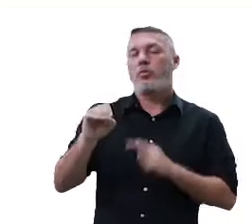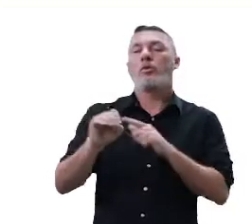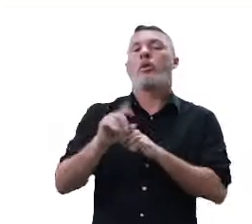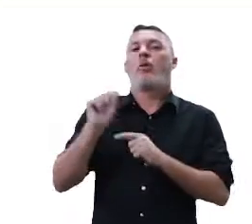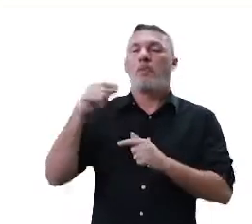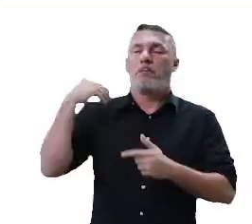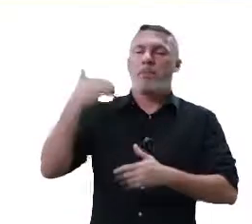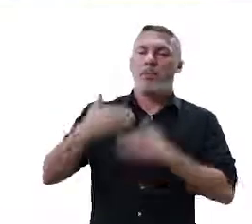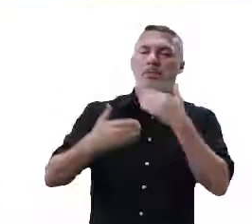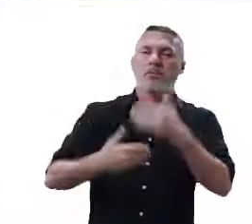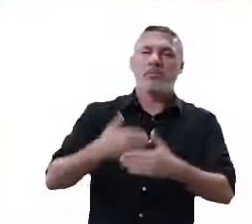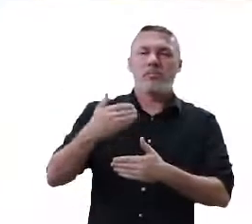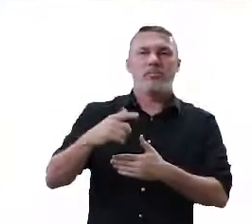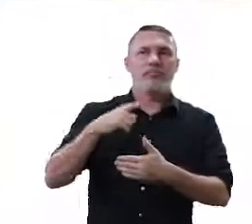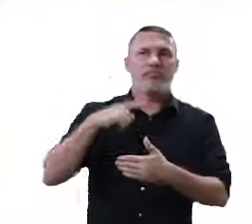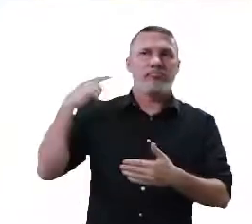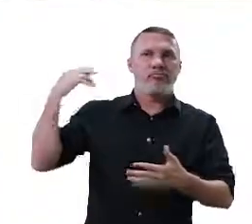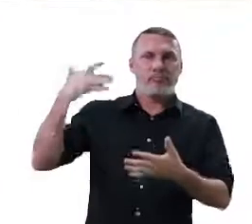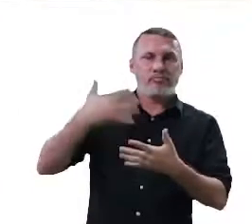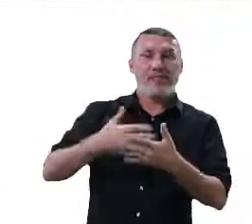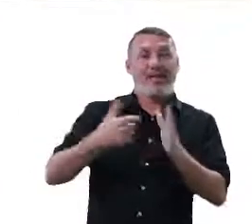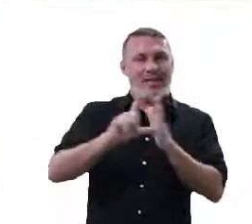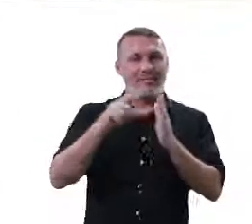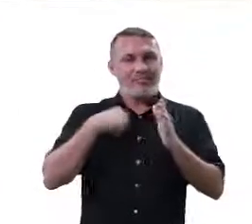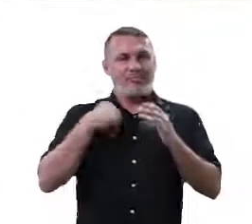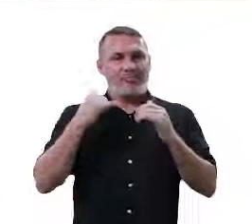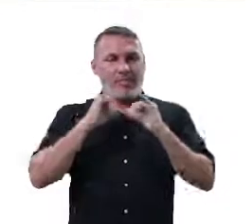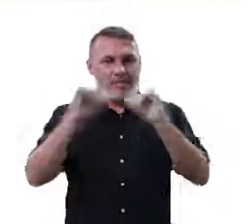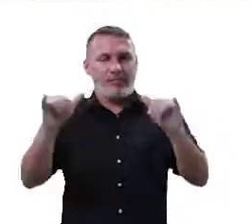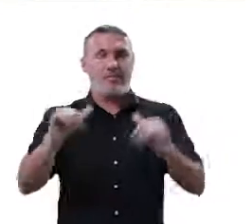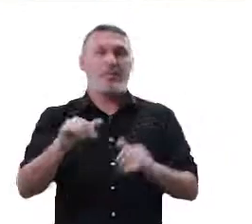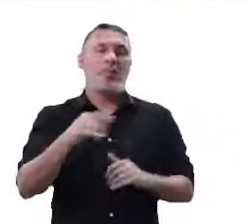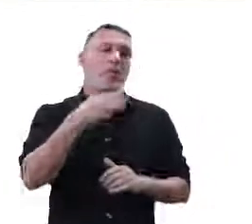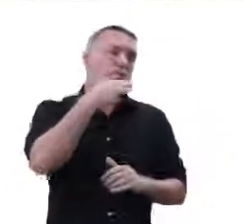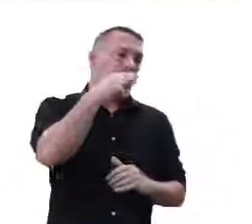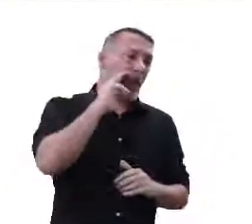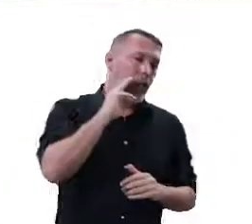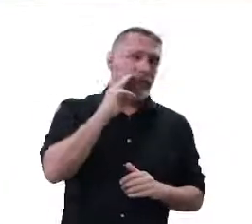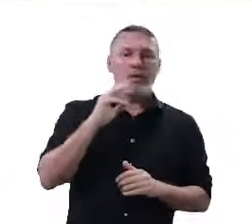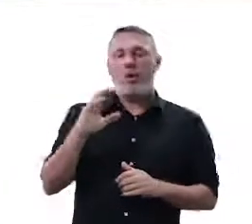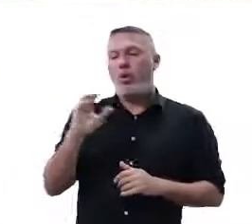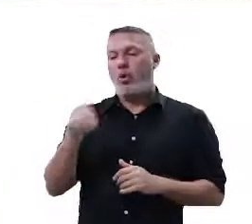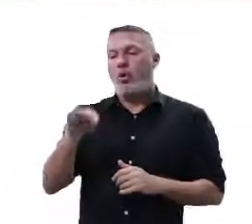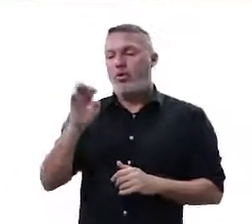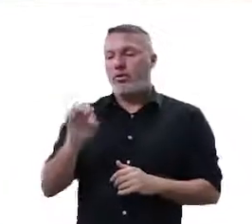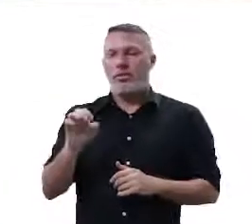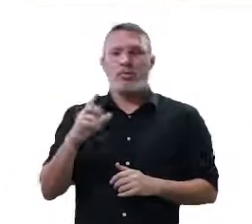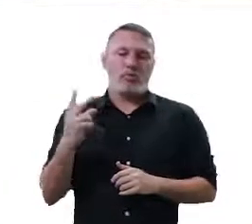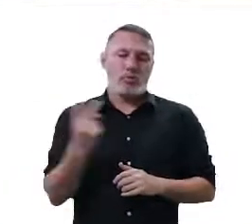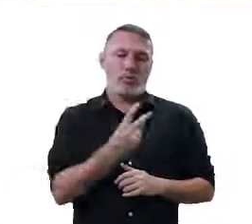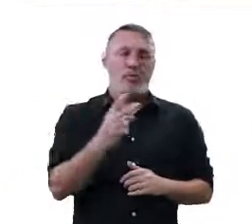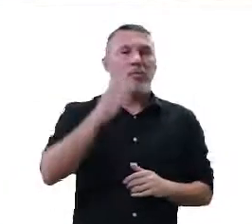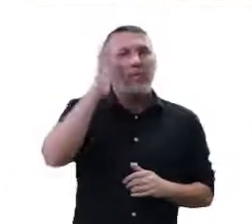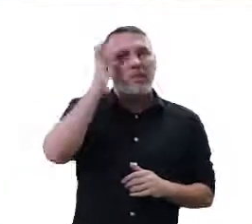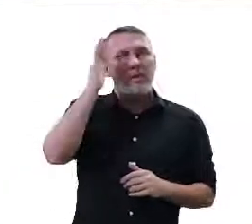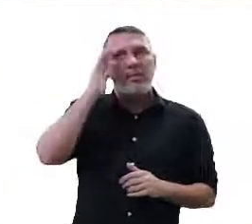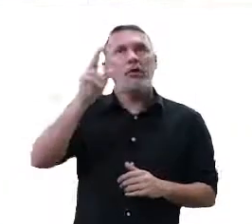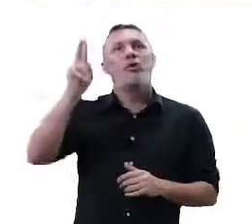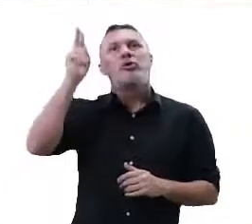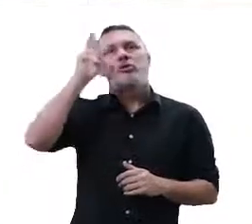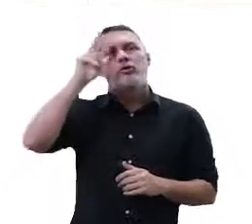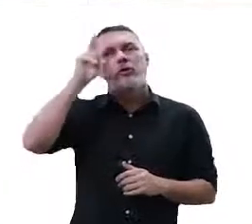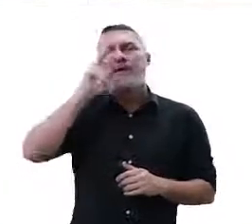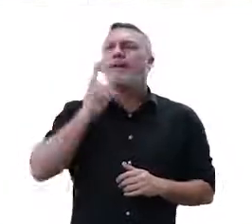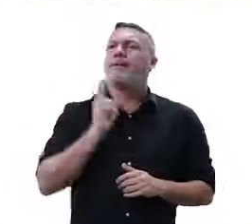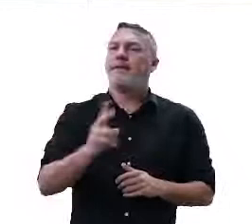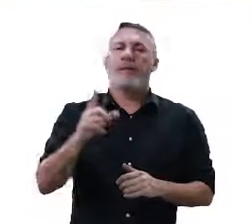processo evolutivo. Então, como eu tinha colocado antes, o Marx, como o Comte, eles pensam a história sempre através da